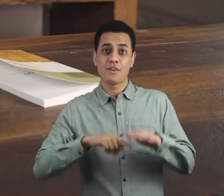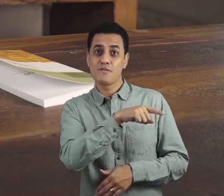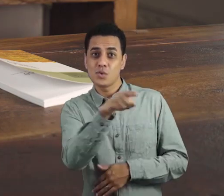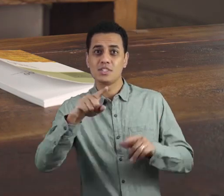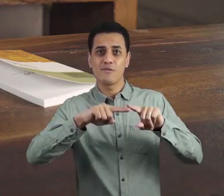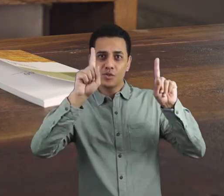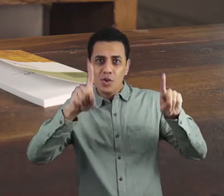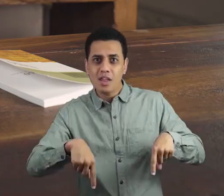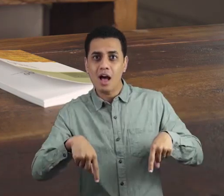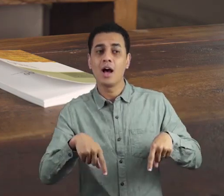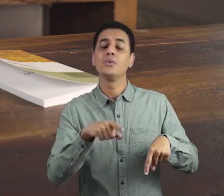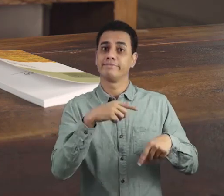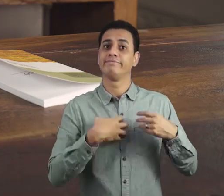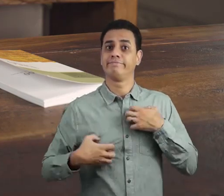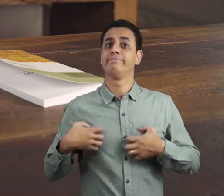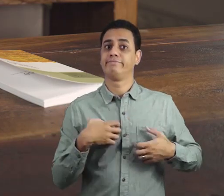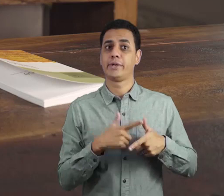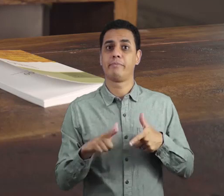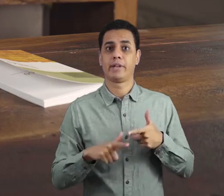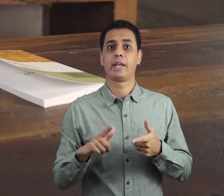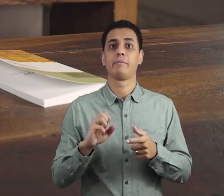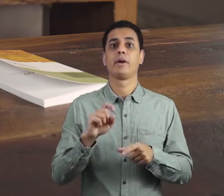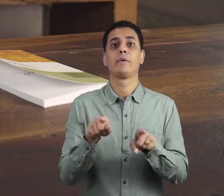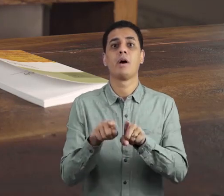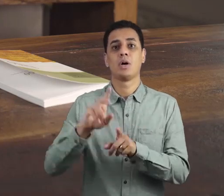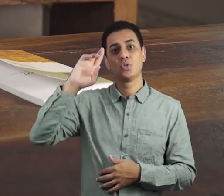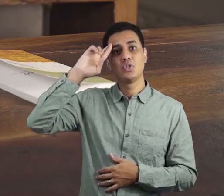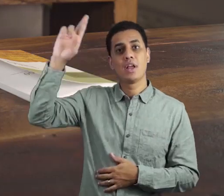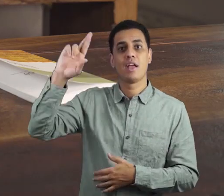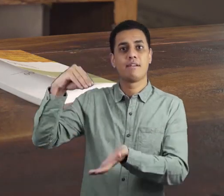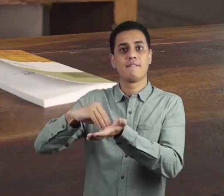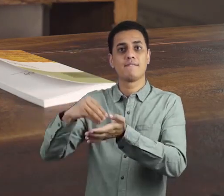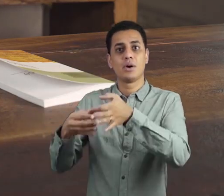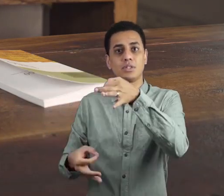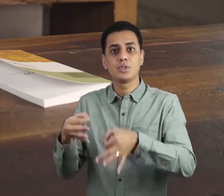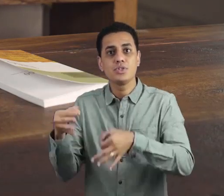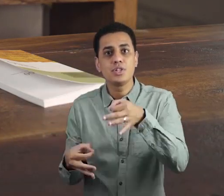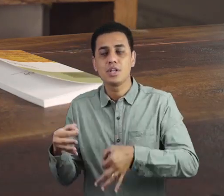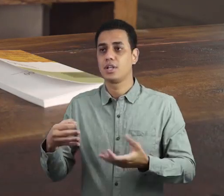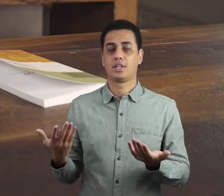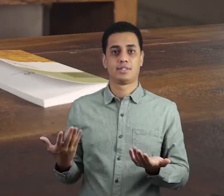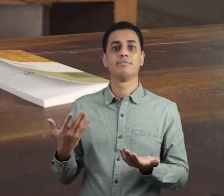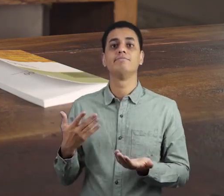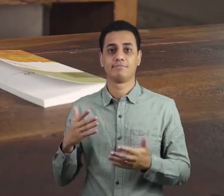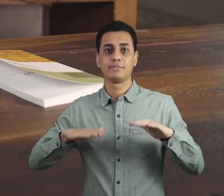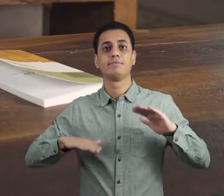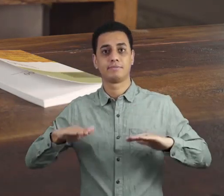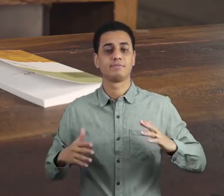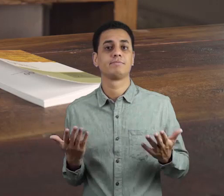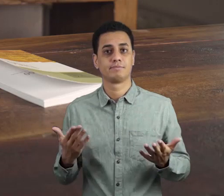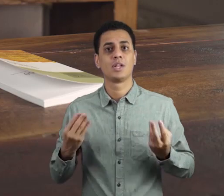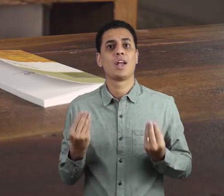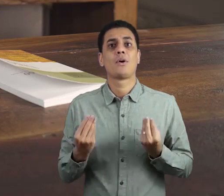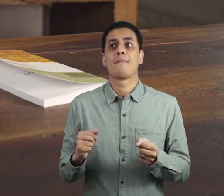empregador. E você está vendo como Deus espera uma postura diferente de você. Mas eu quero investir esse tempo e essa fase final agora